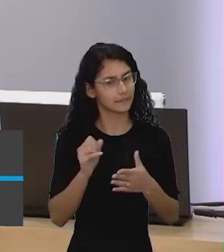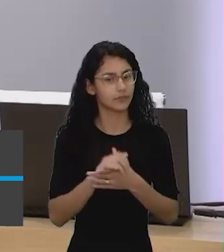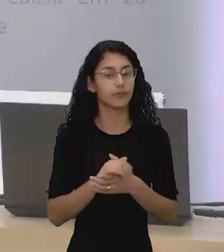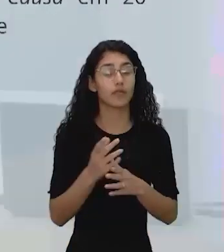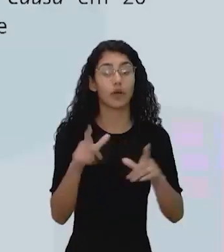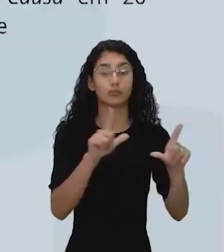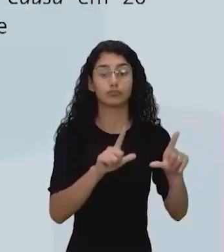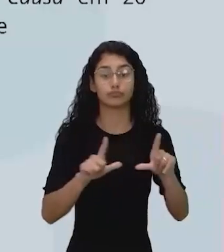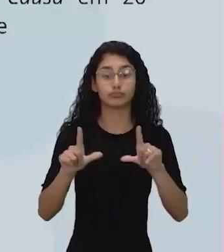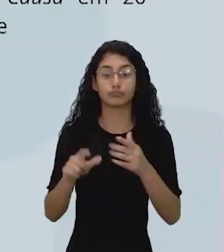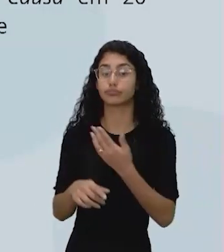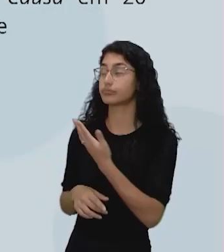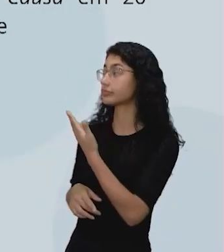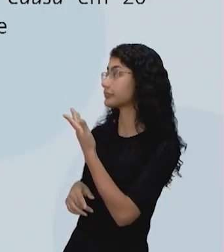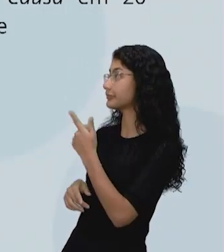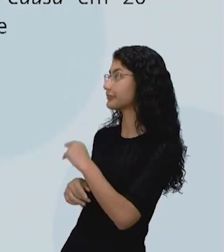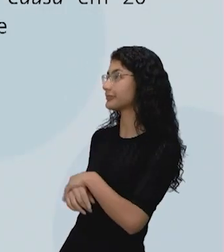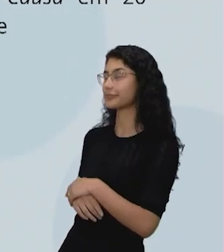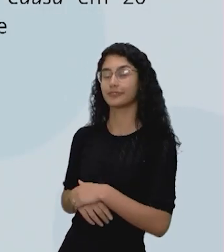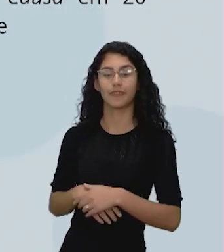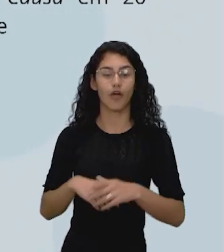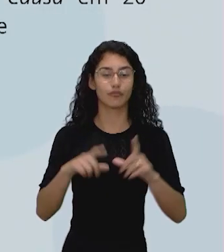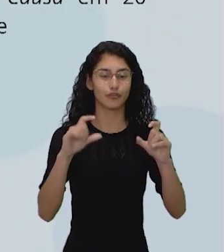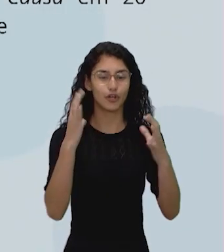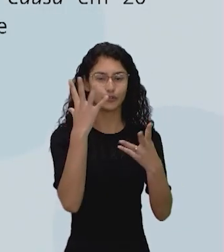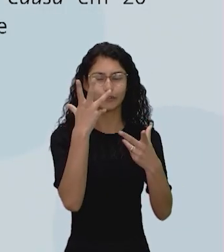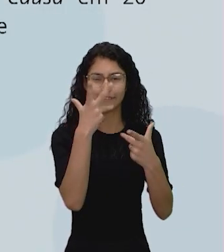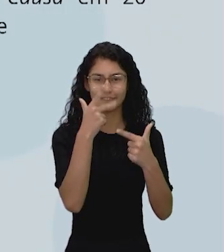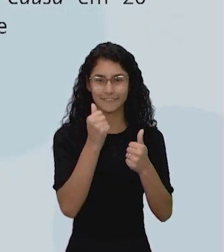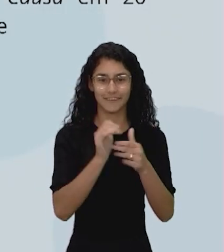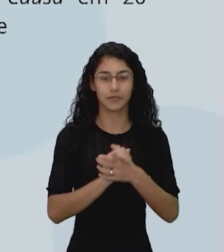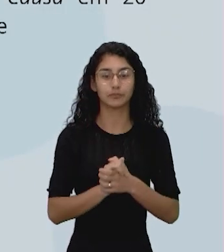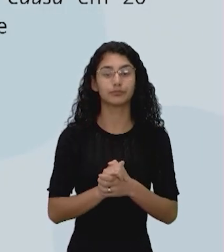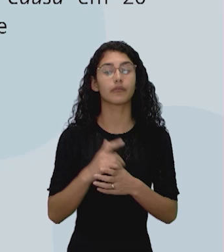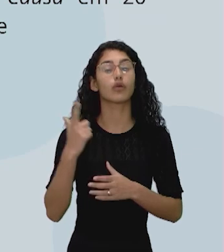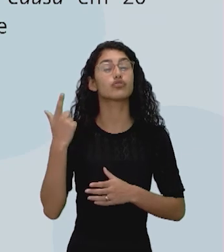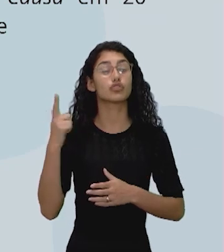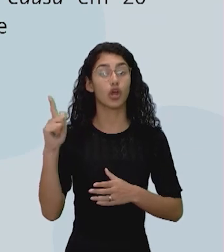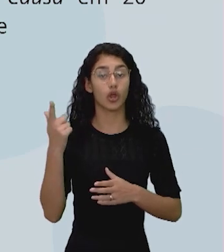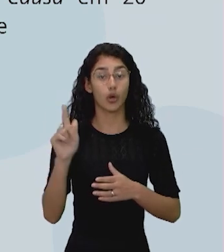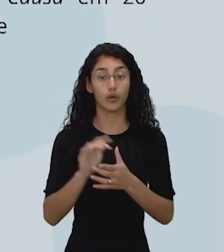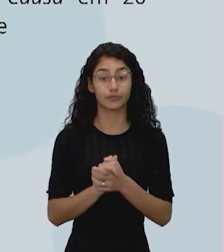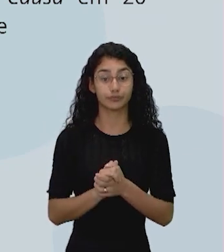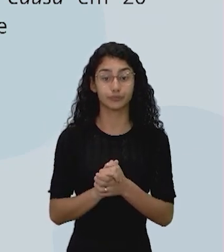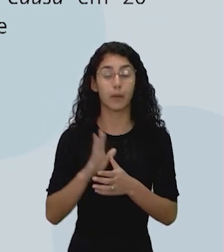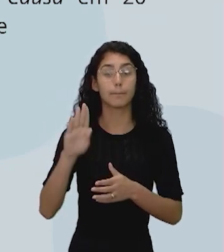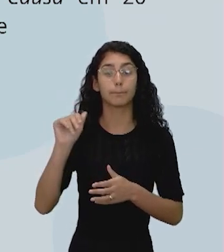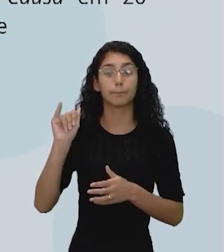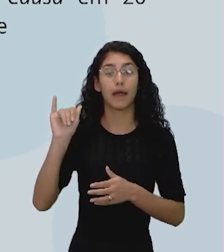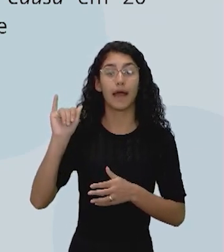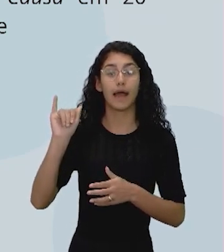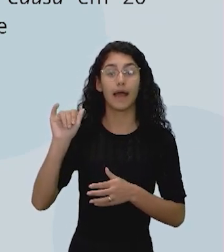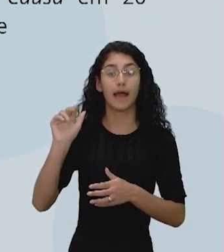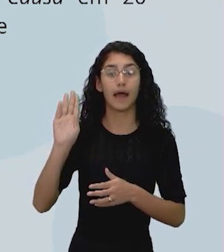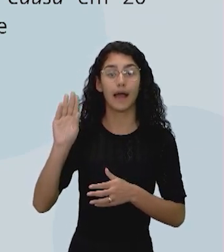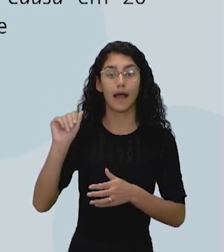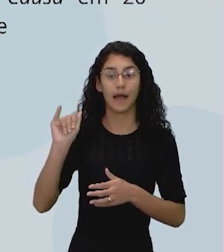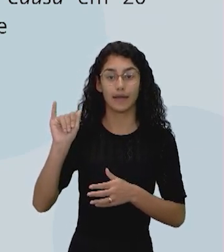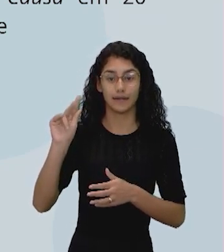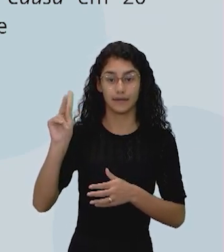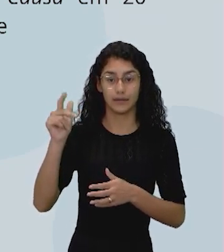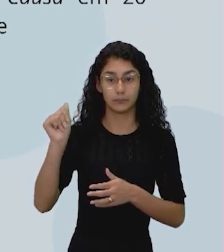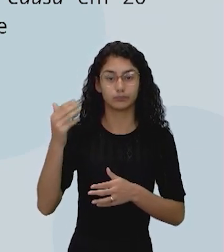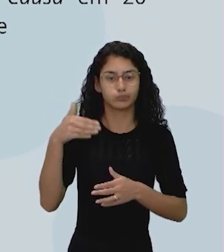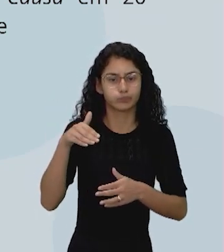para vocês essa foto belíssima de Milton Santos, né? Que era um geógrafo, né, de origem baiana, foi um dos maiores intelectuais e